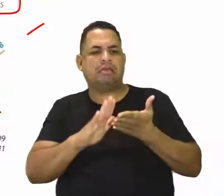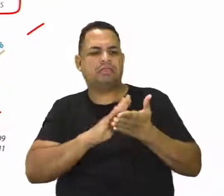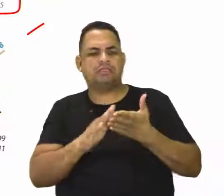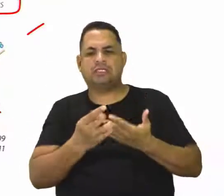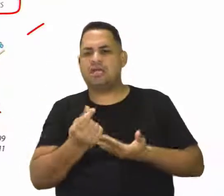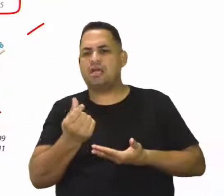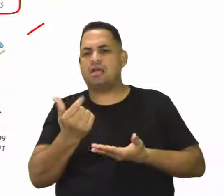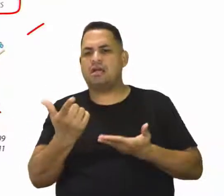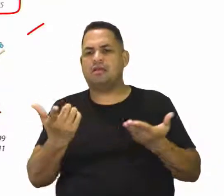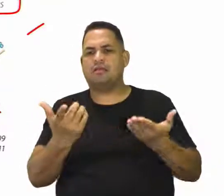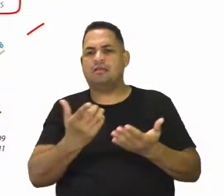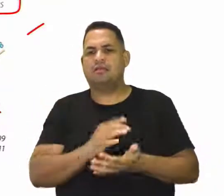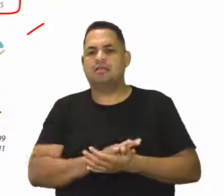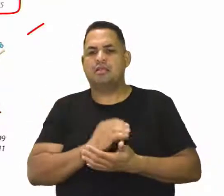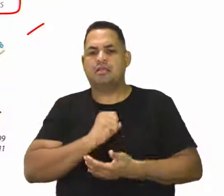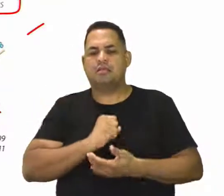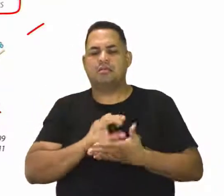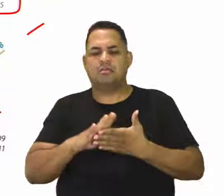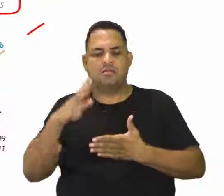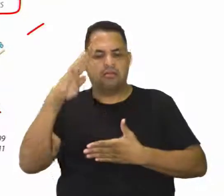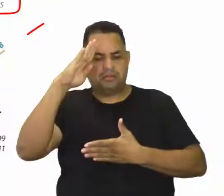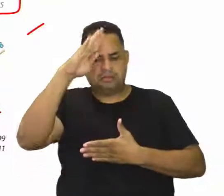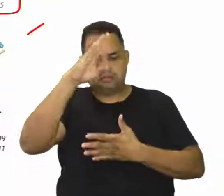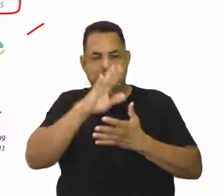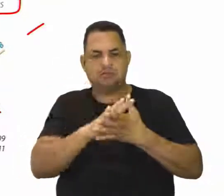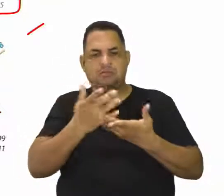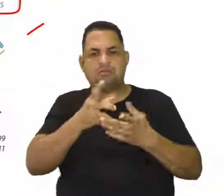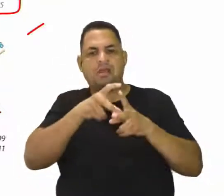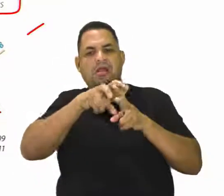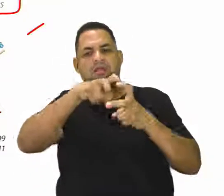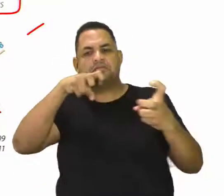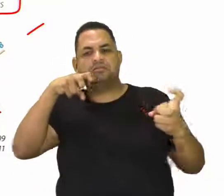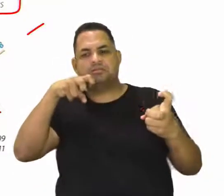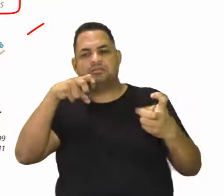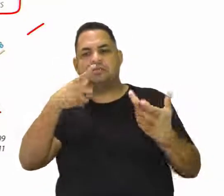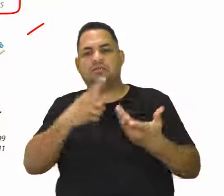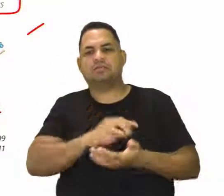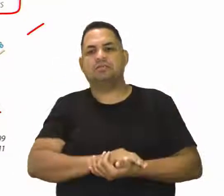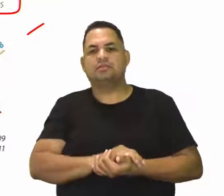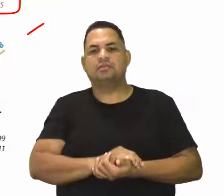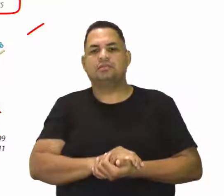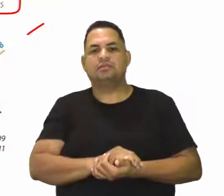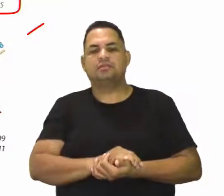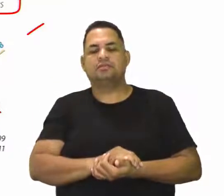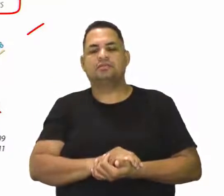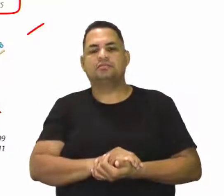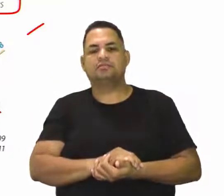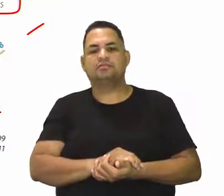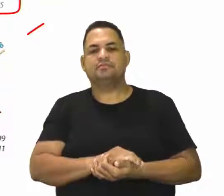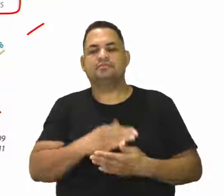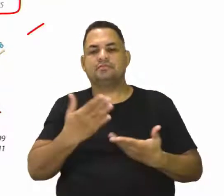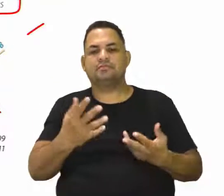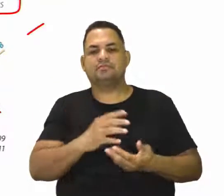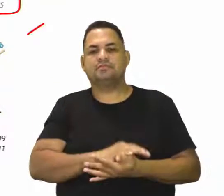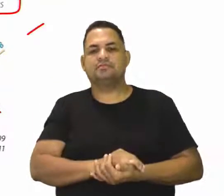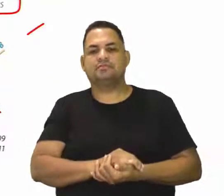daqui um dia os nossos soldados estão ganhando com baladeira ou estilingue seu investir